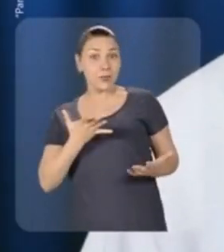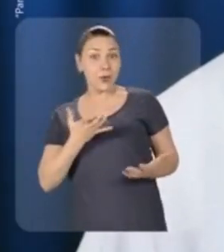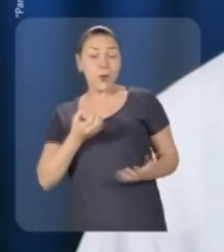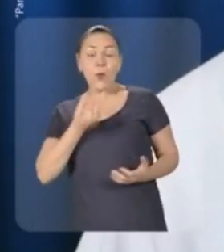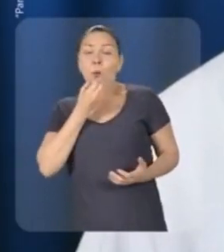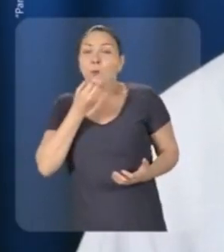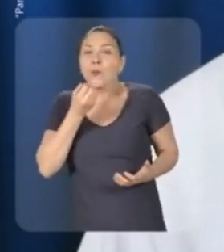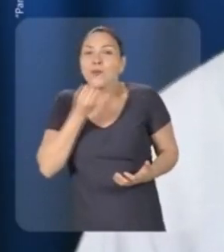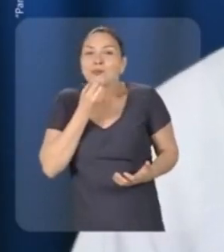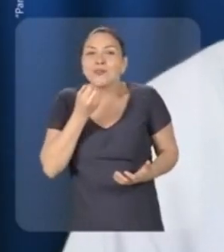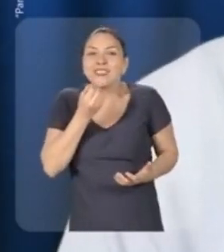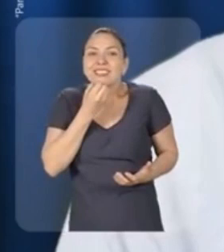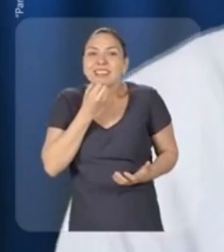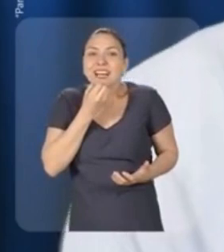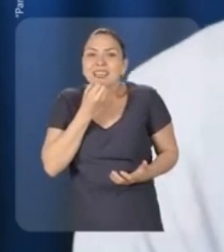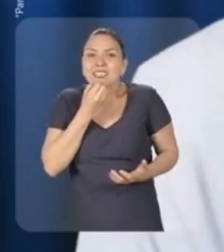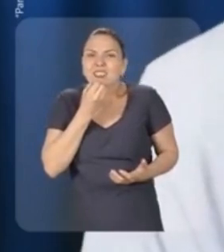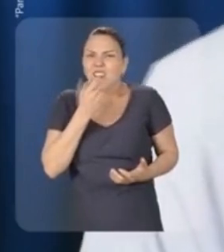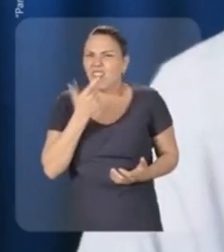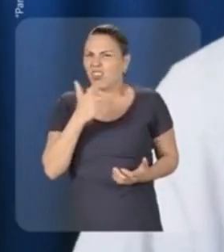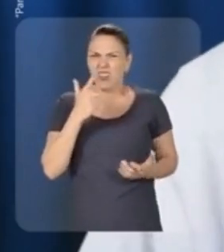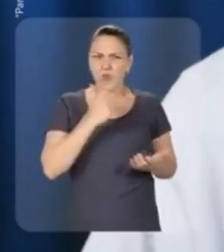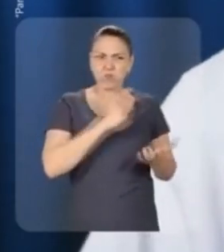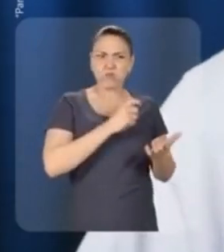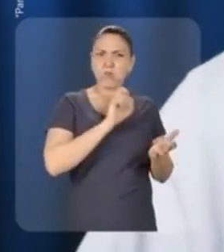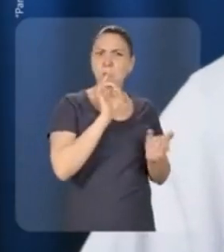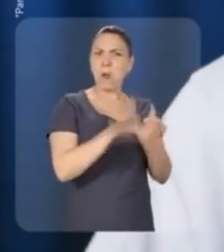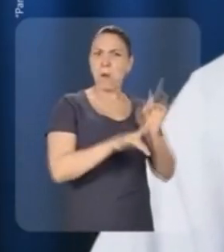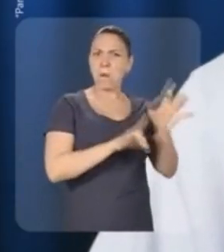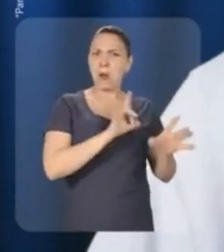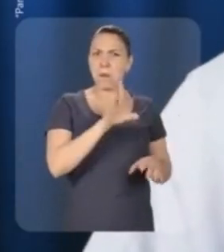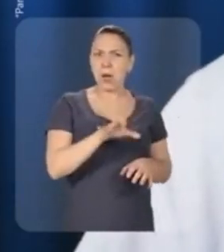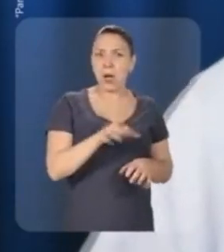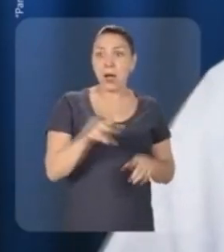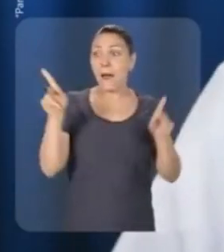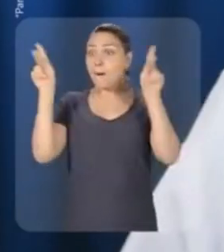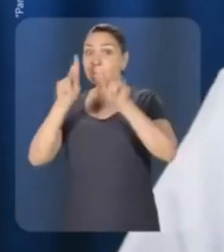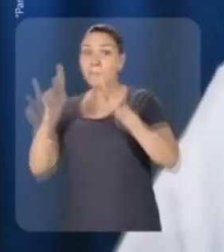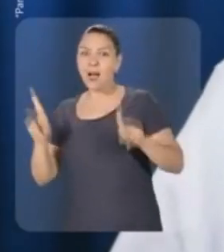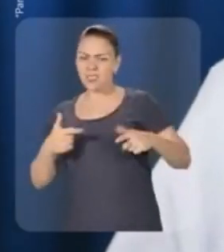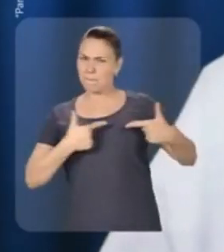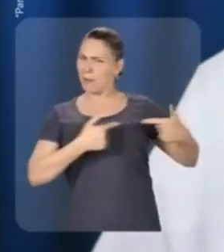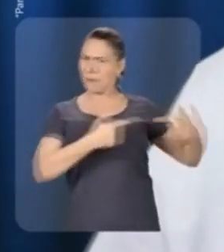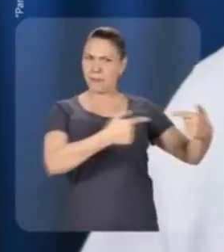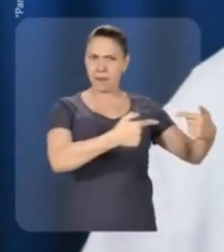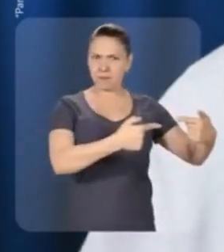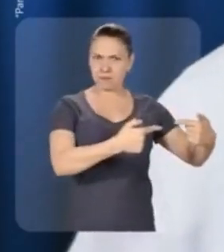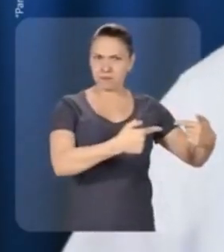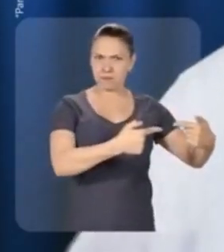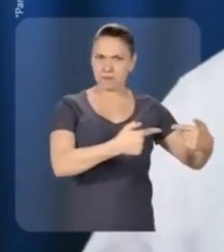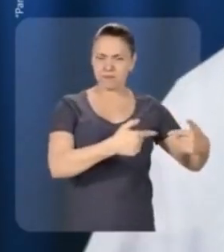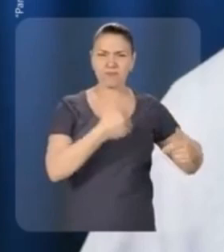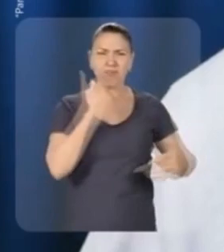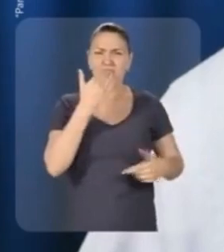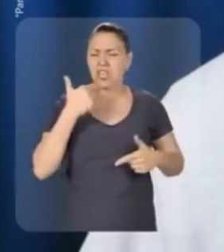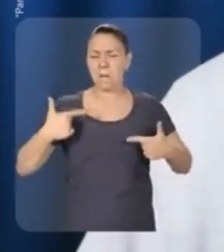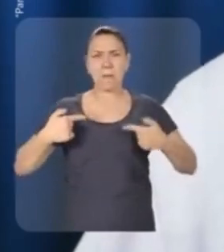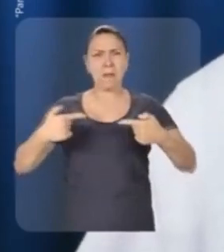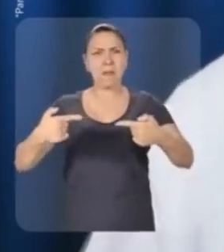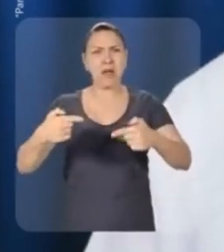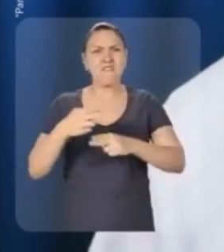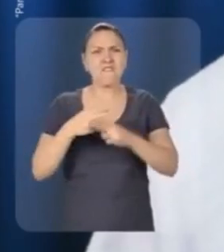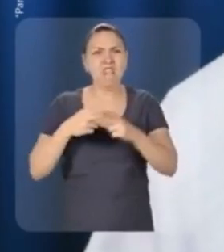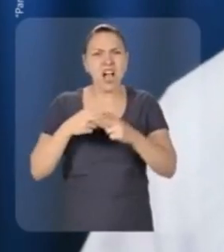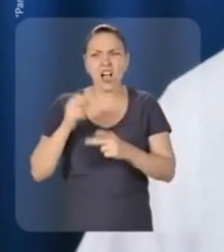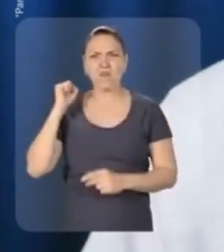dê oportunidades no lugar de exclusão, paz no lugar de guerra. Não é na bala e